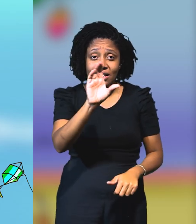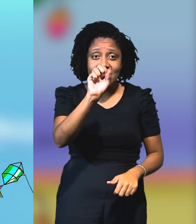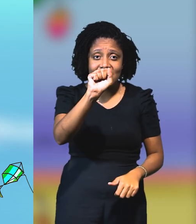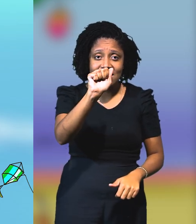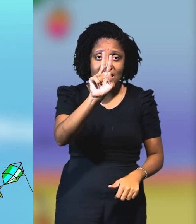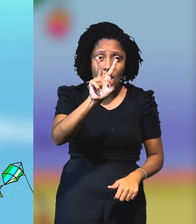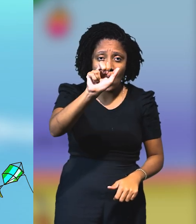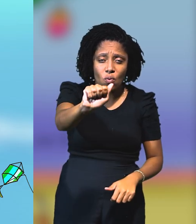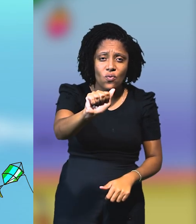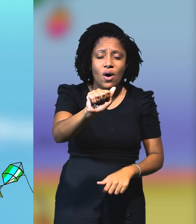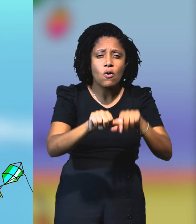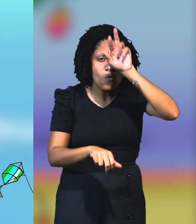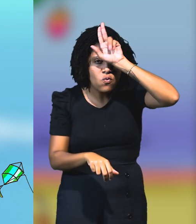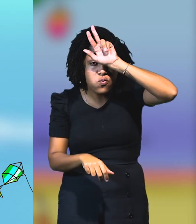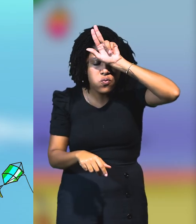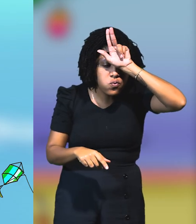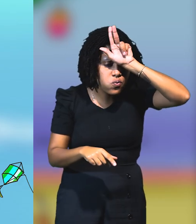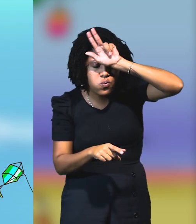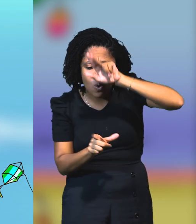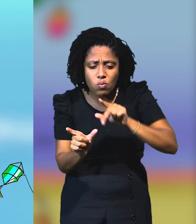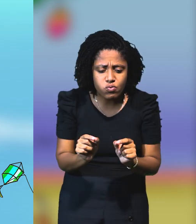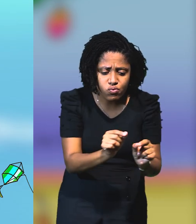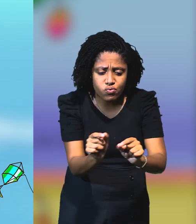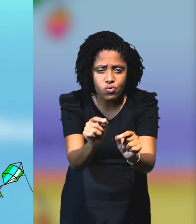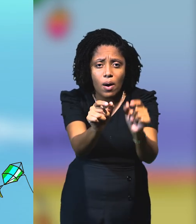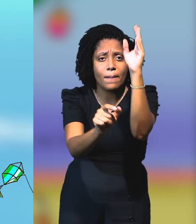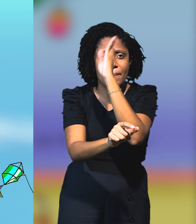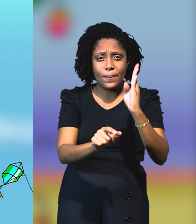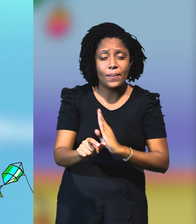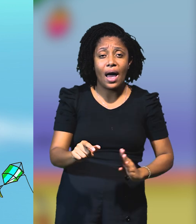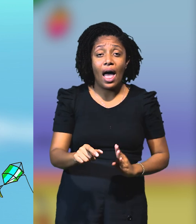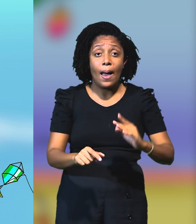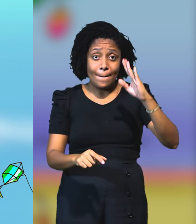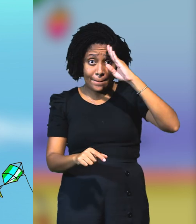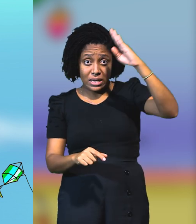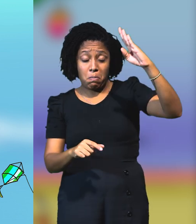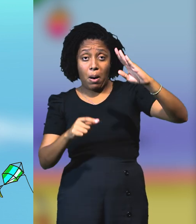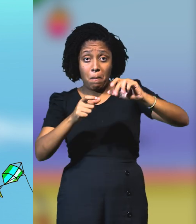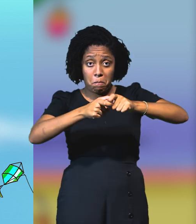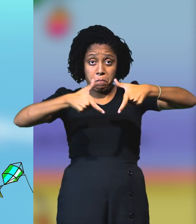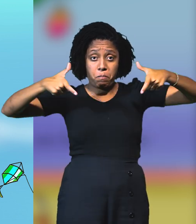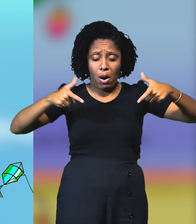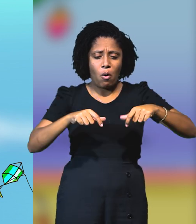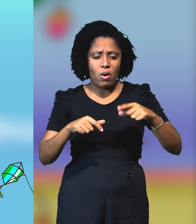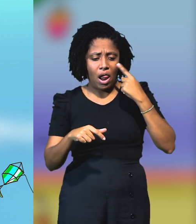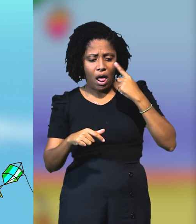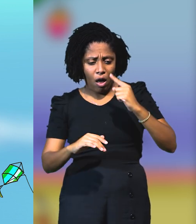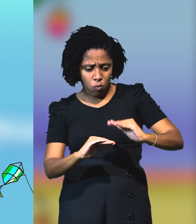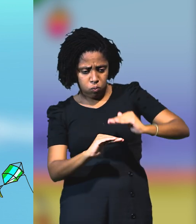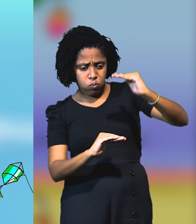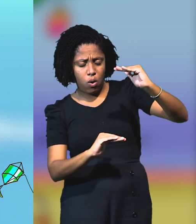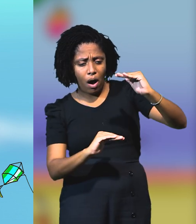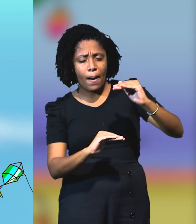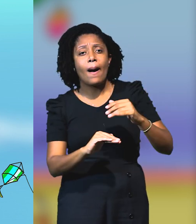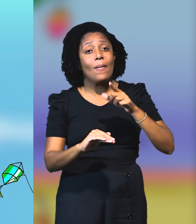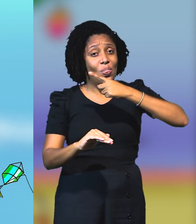saúvas, formigas cortadeiras do Brasil, especialmente aquelas maiores do gênero alta,